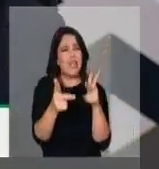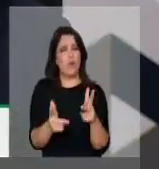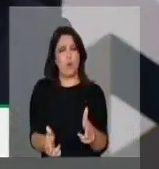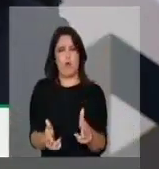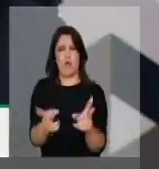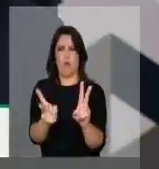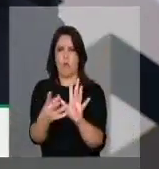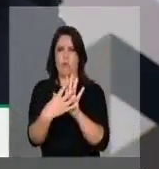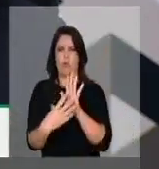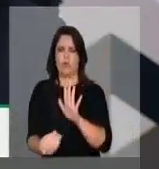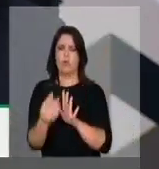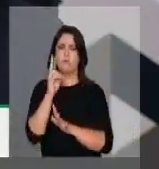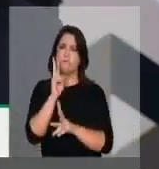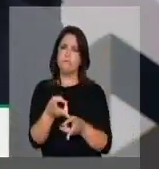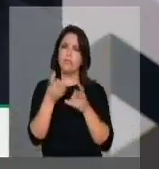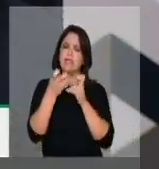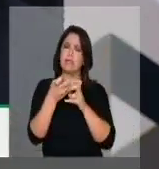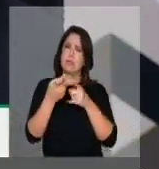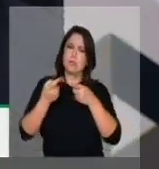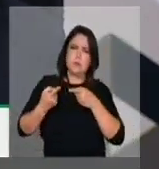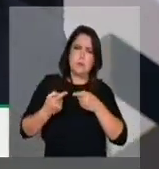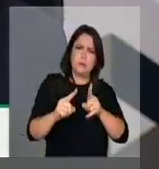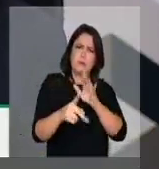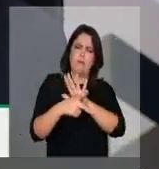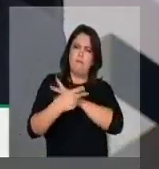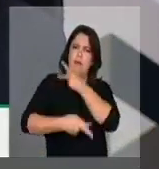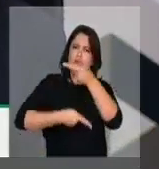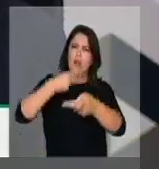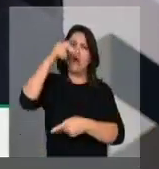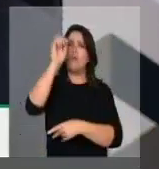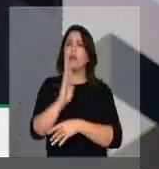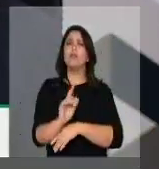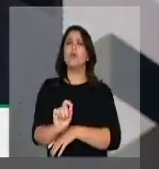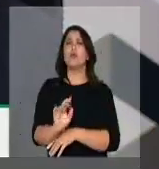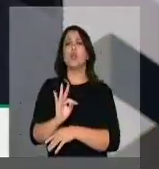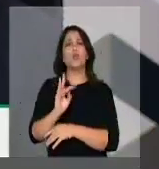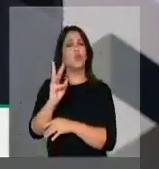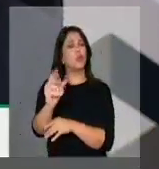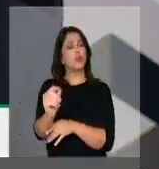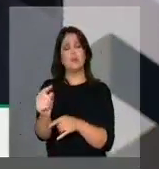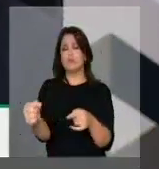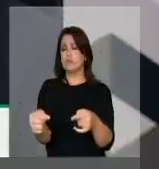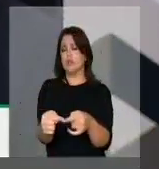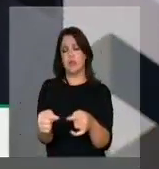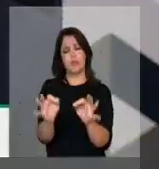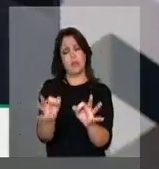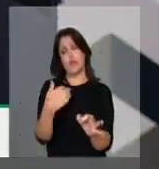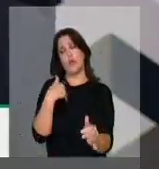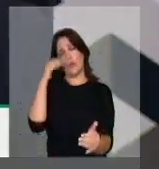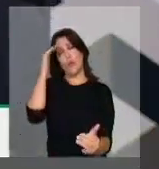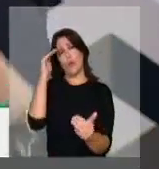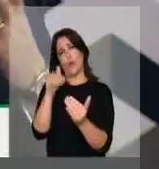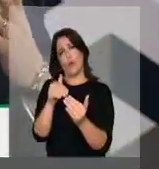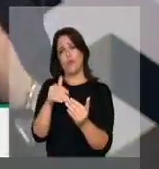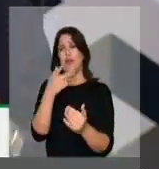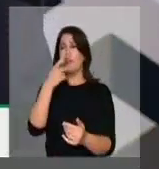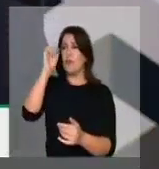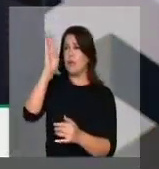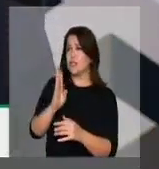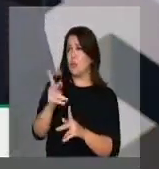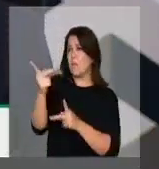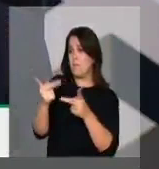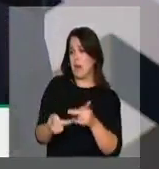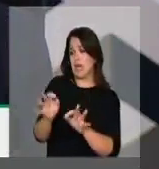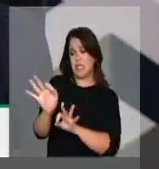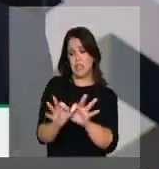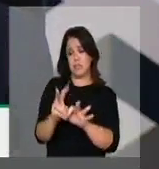institucional. Vejam, as grandes críticas que se fazem ao Brasil, todas elas justas. Olha, o Brasil não tem um